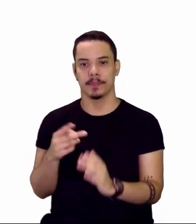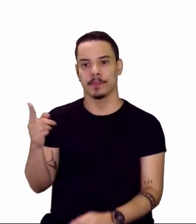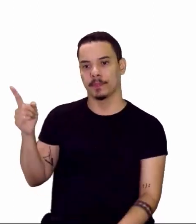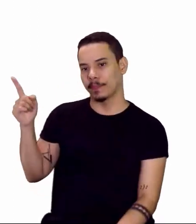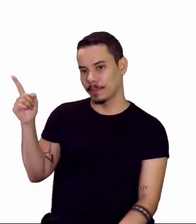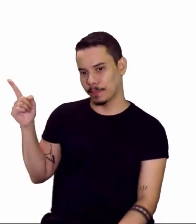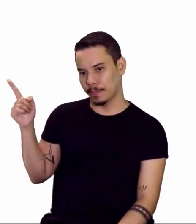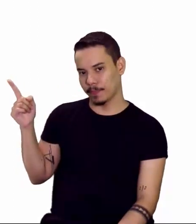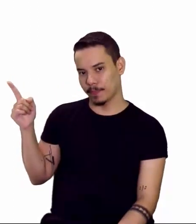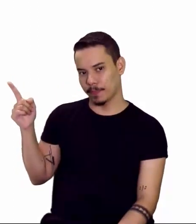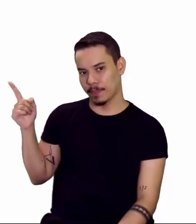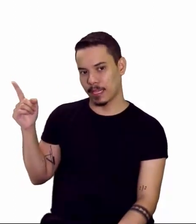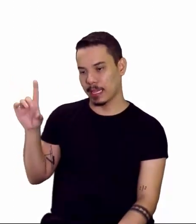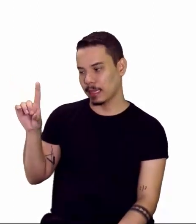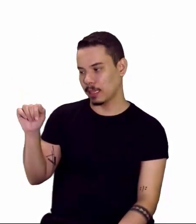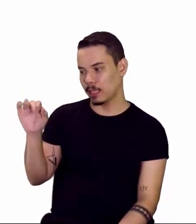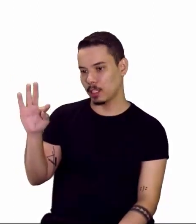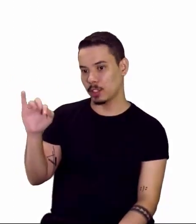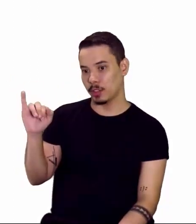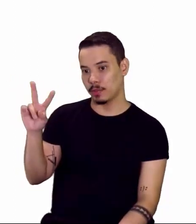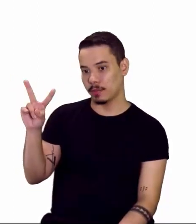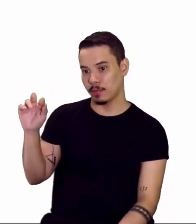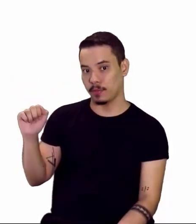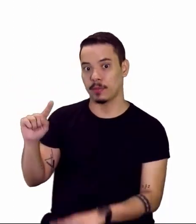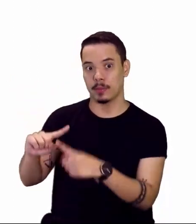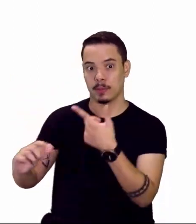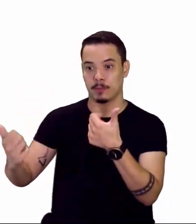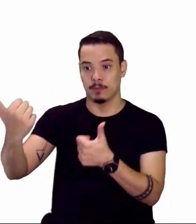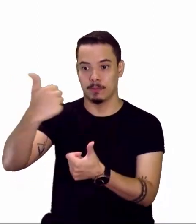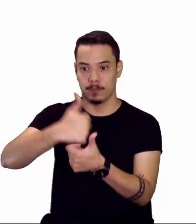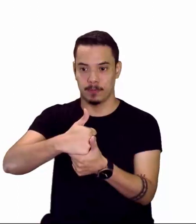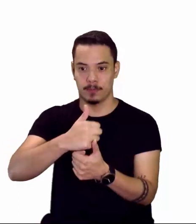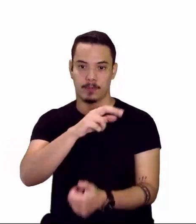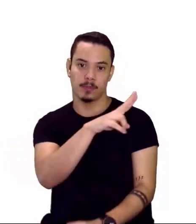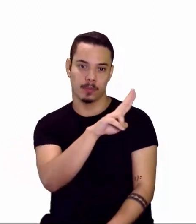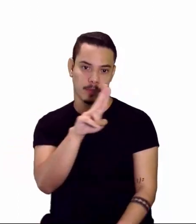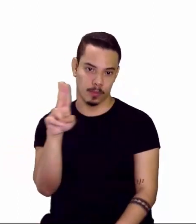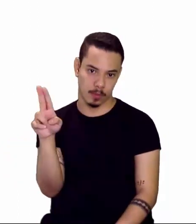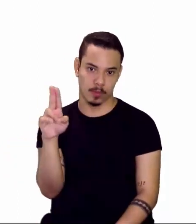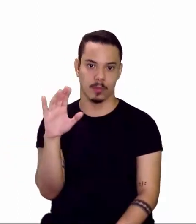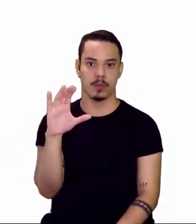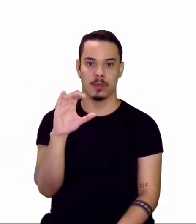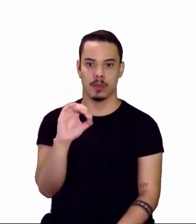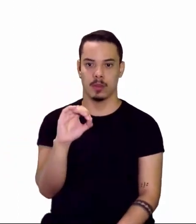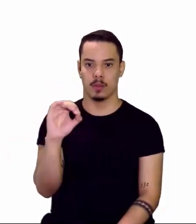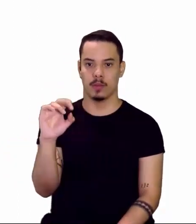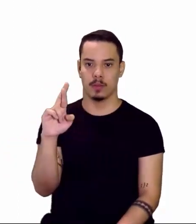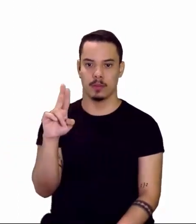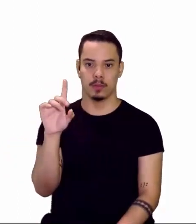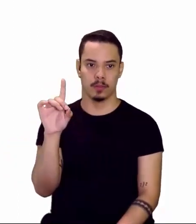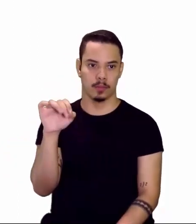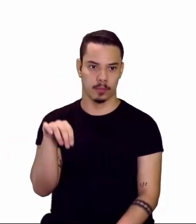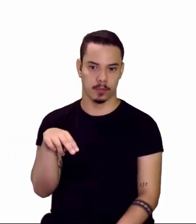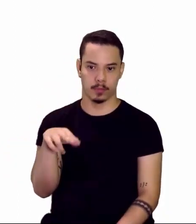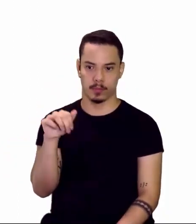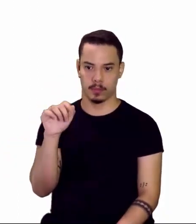de ligação dativa, mas que atualmente denomina-se ligação coordenada.